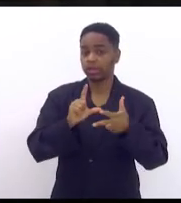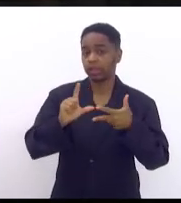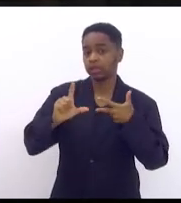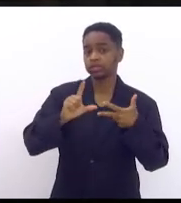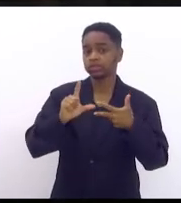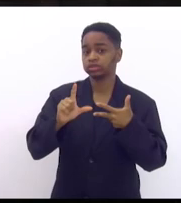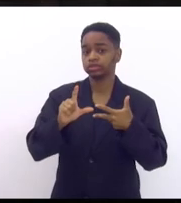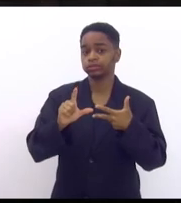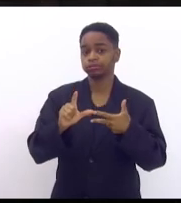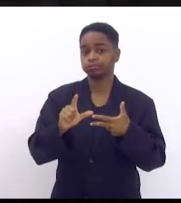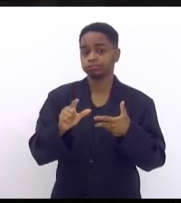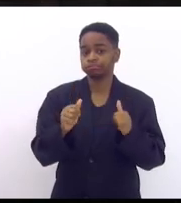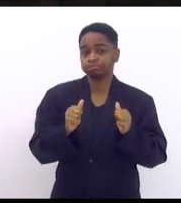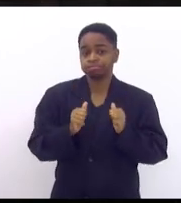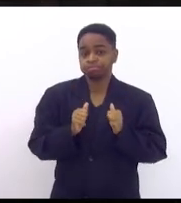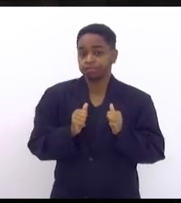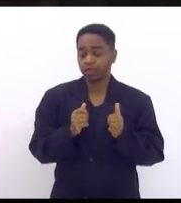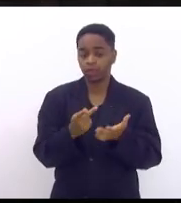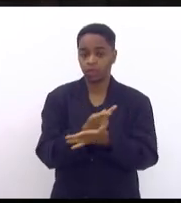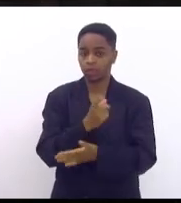não estão acontecendo.